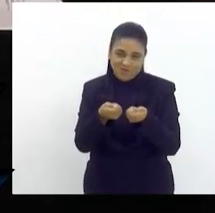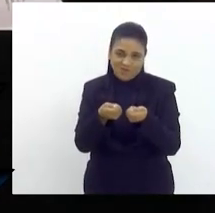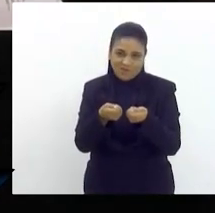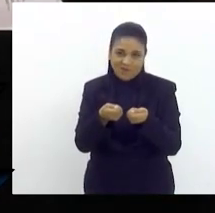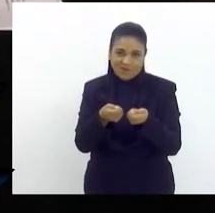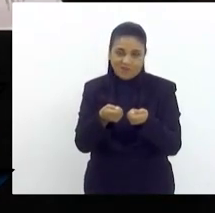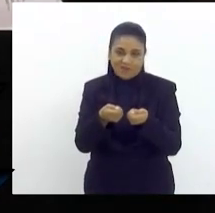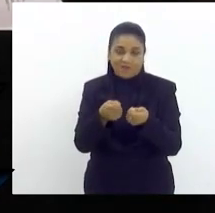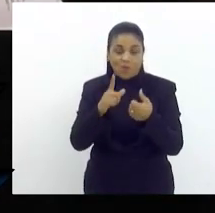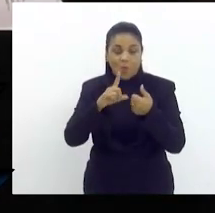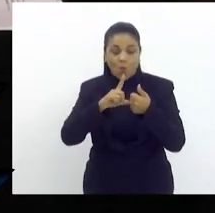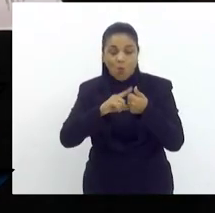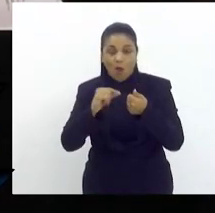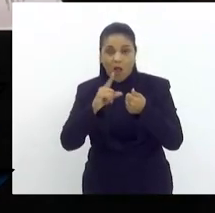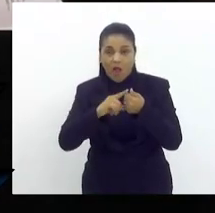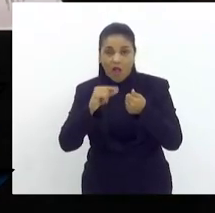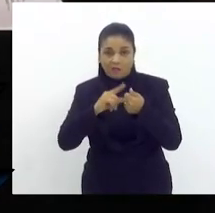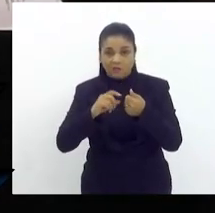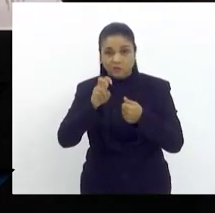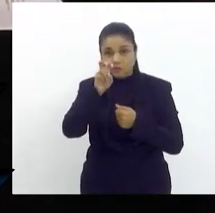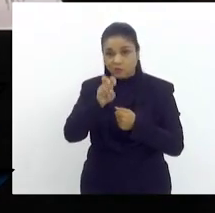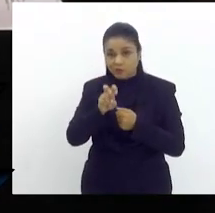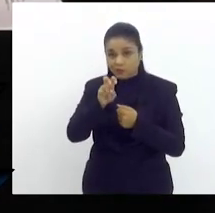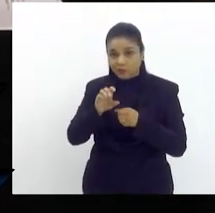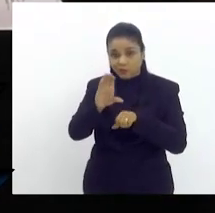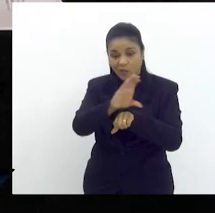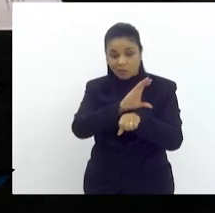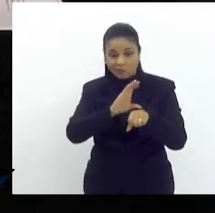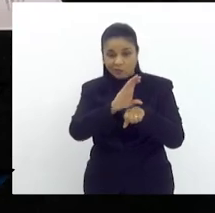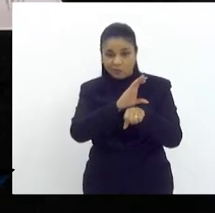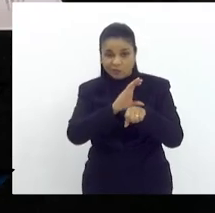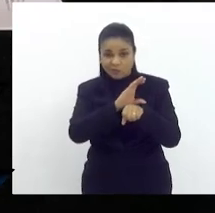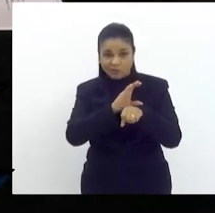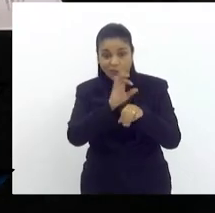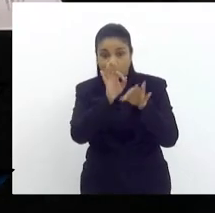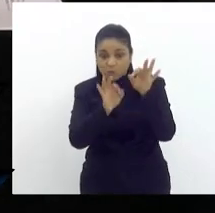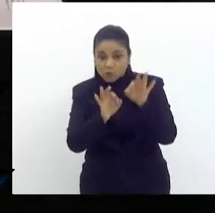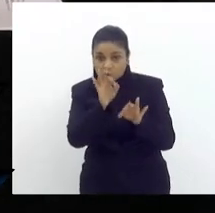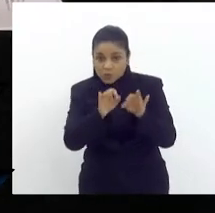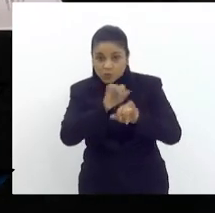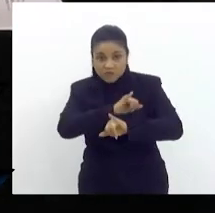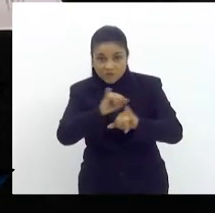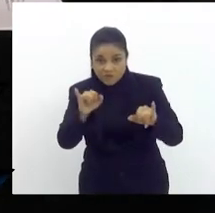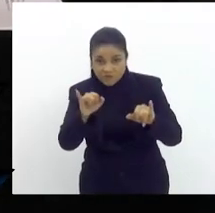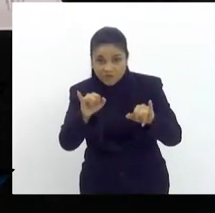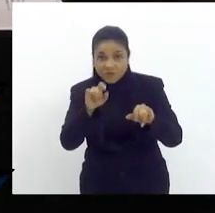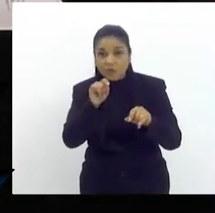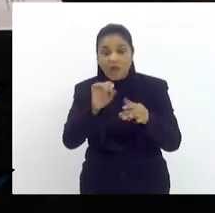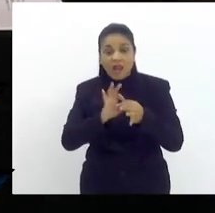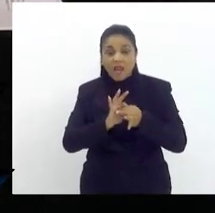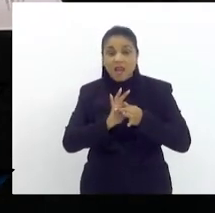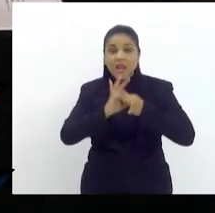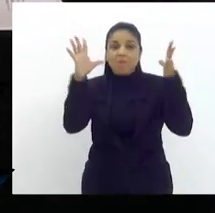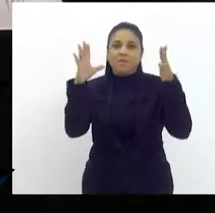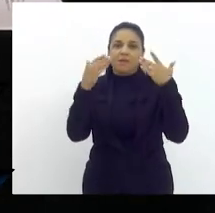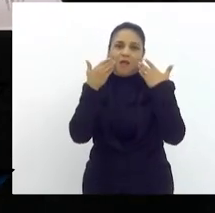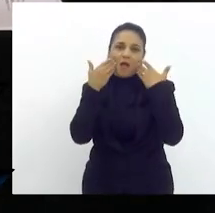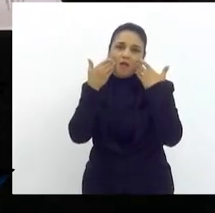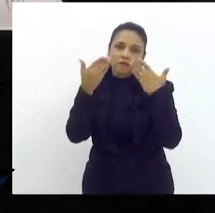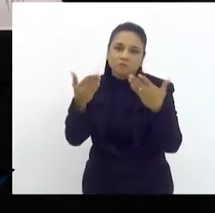o artigo quinto da constituição que fala sobre a liberdade de